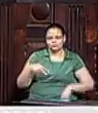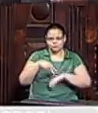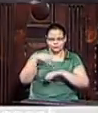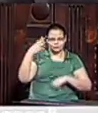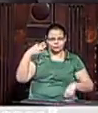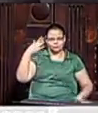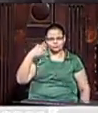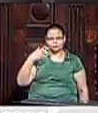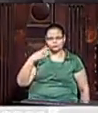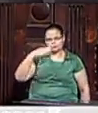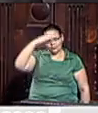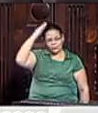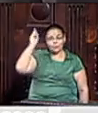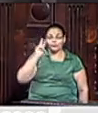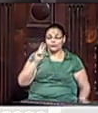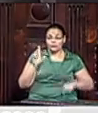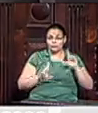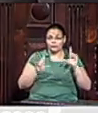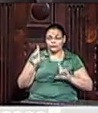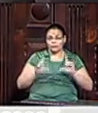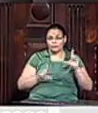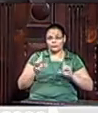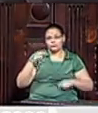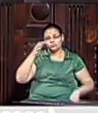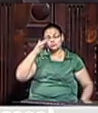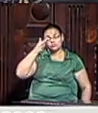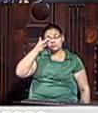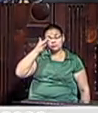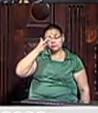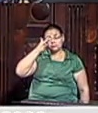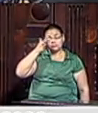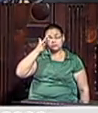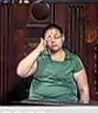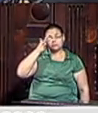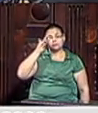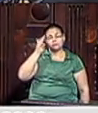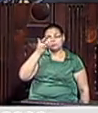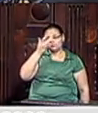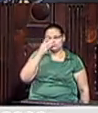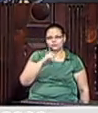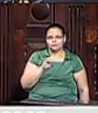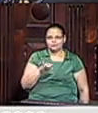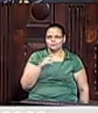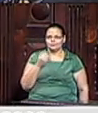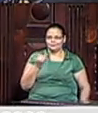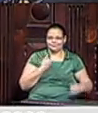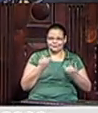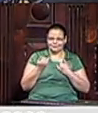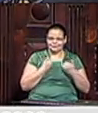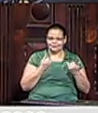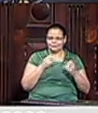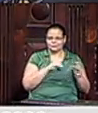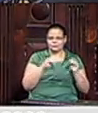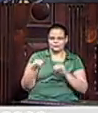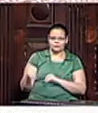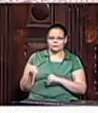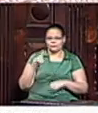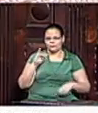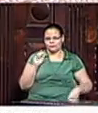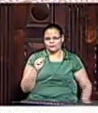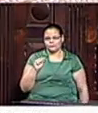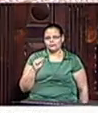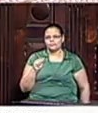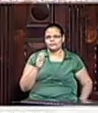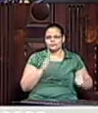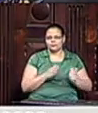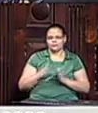pela TV Alerj. A informação é que esse pronunciamento foi adiado. Então eu também adio a minha solicitação. Uma questão